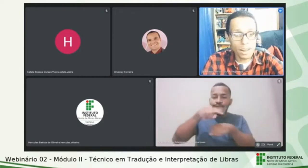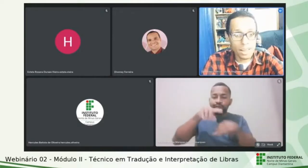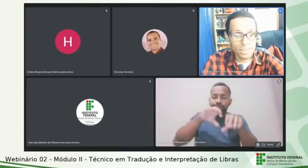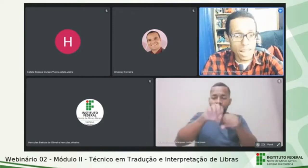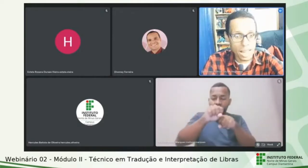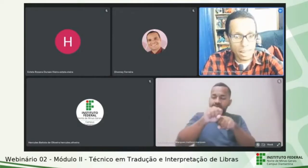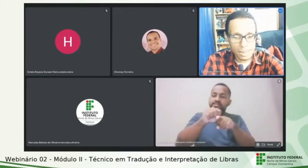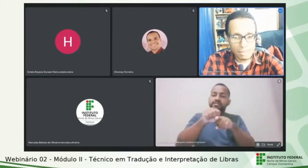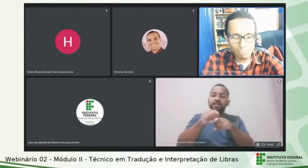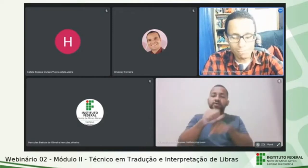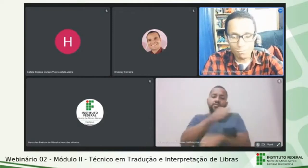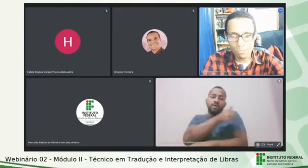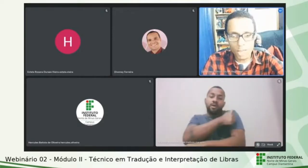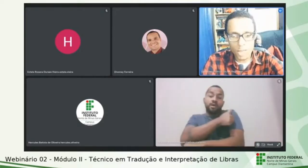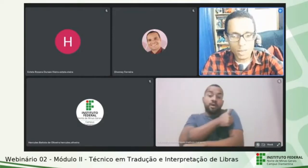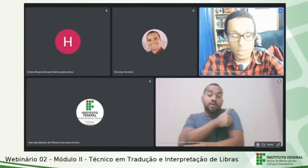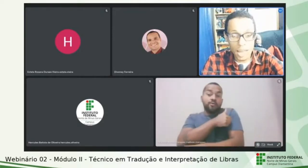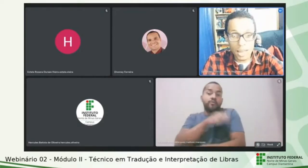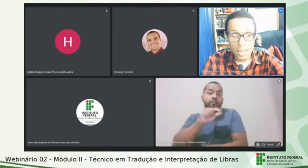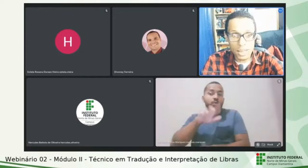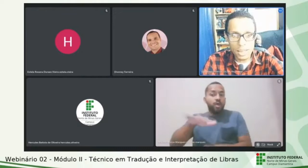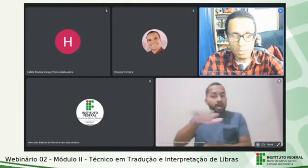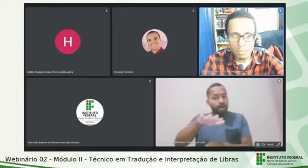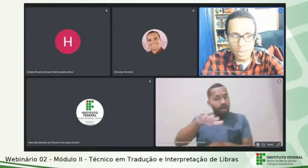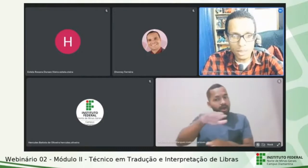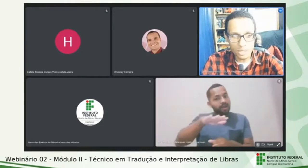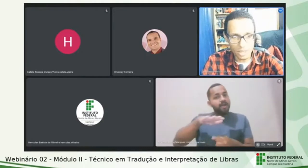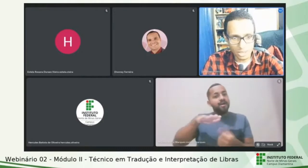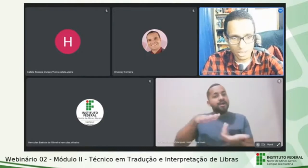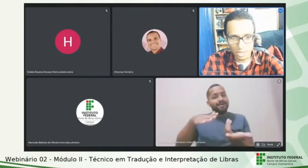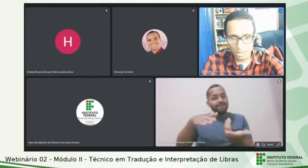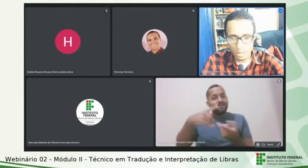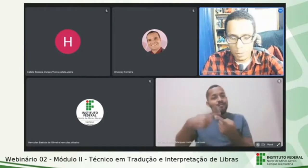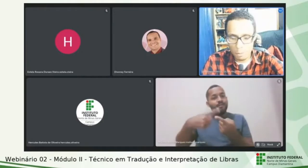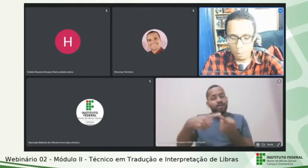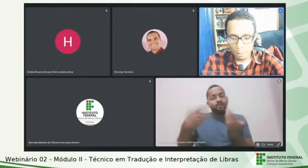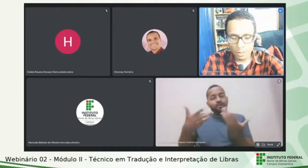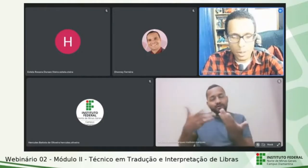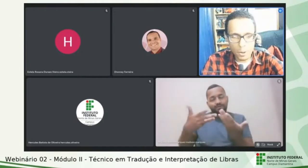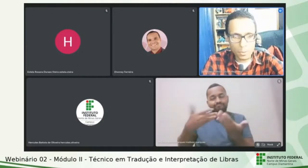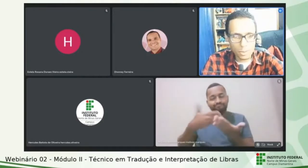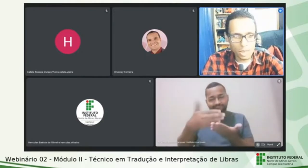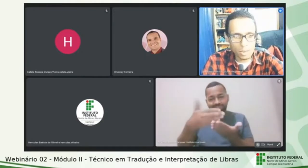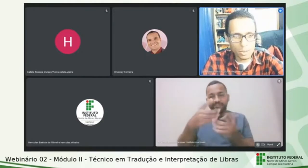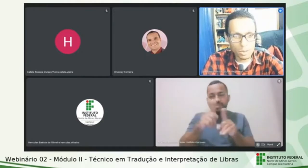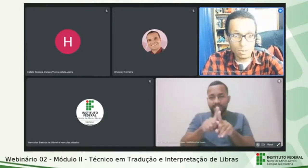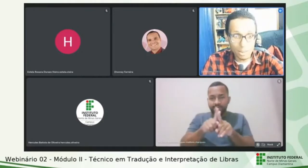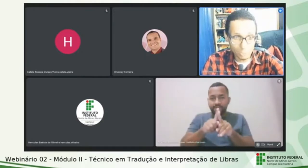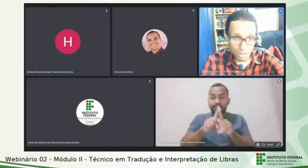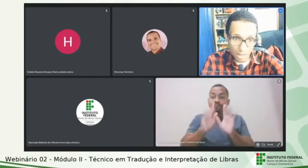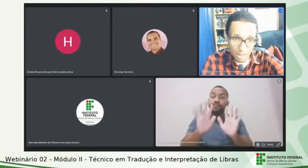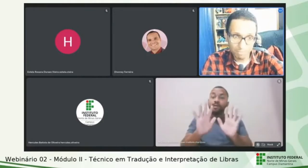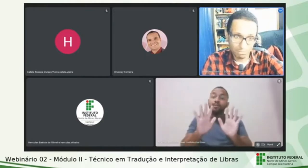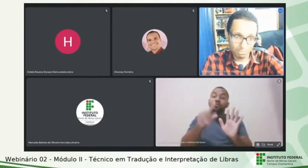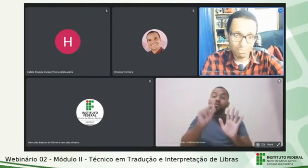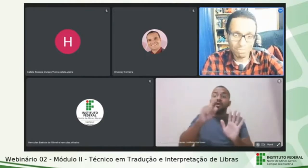para essa área que está emergente. Então, quero convidar